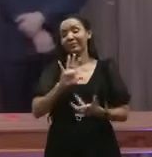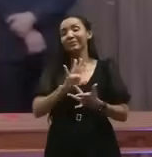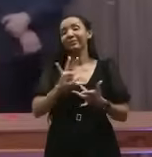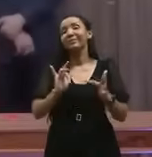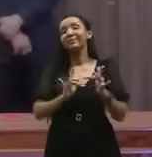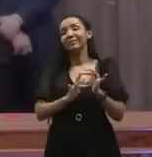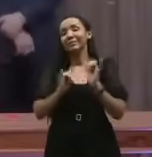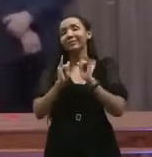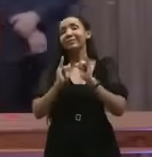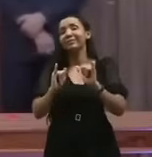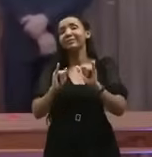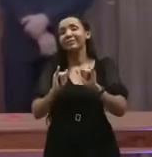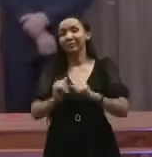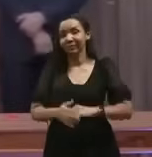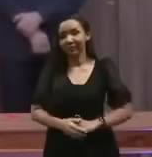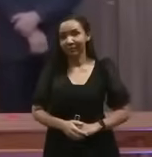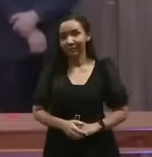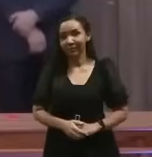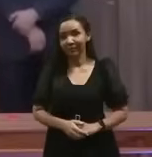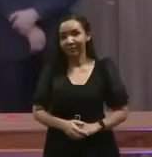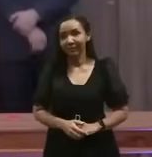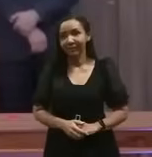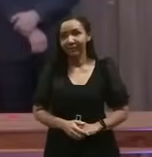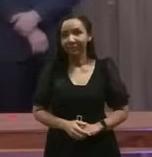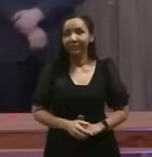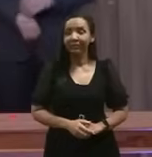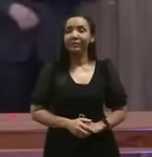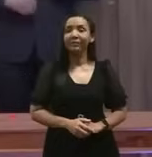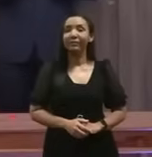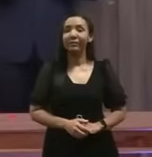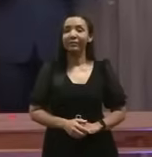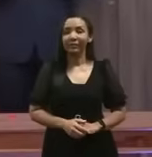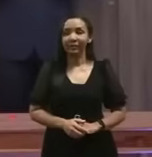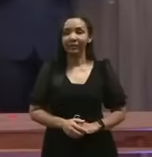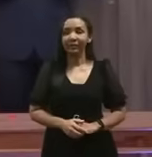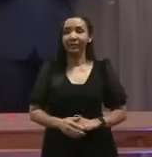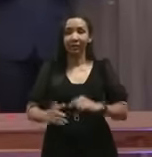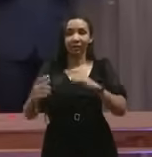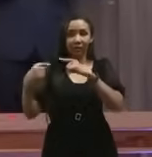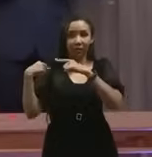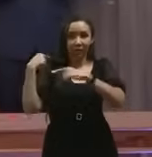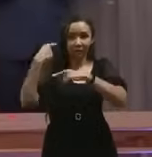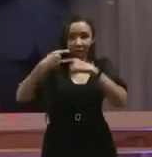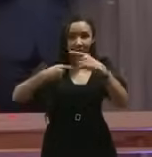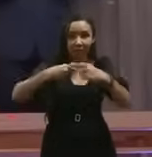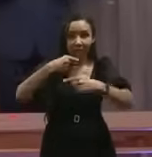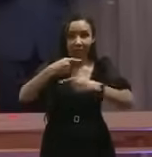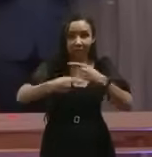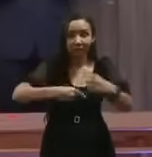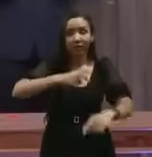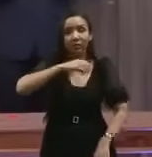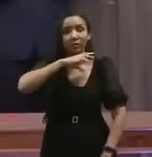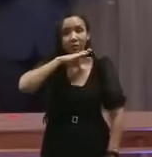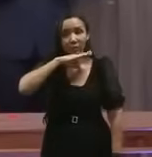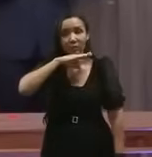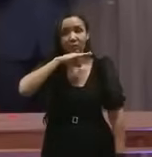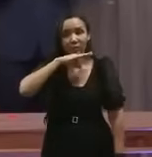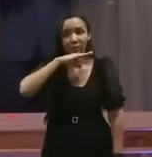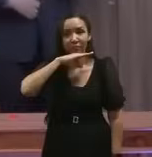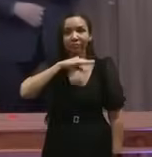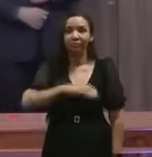geração má olha geração má é uma geração cheia de demônio é uma geração